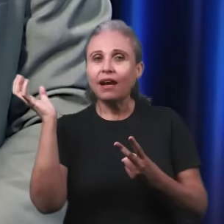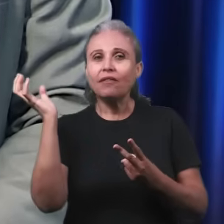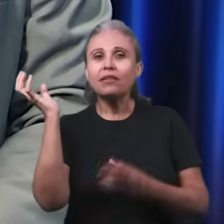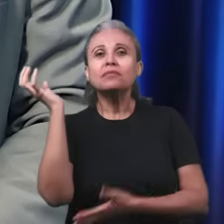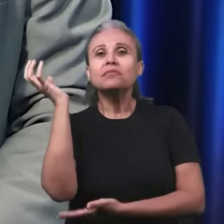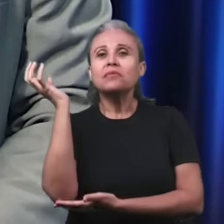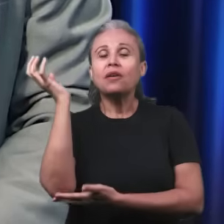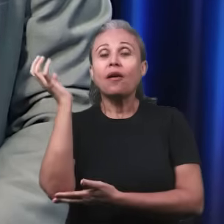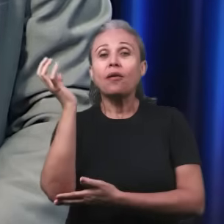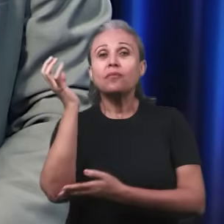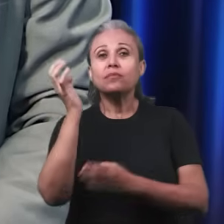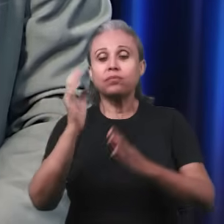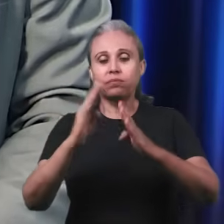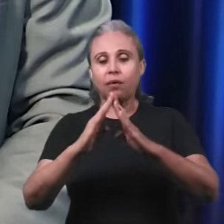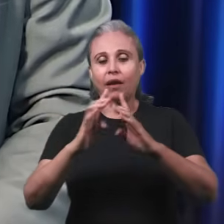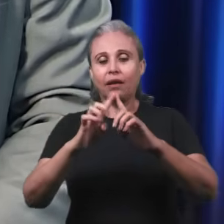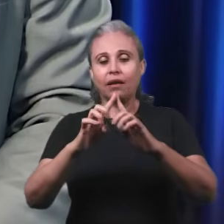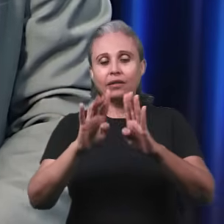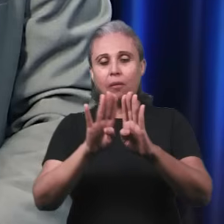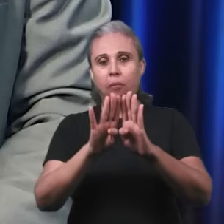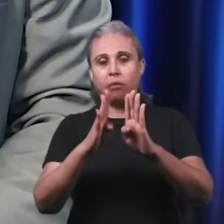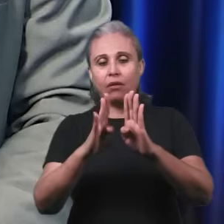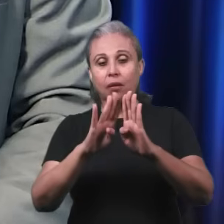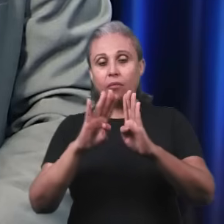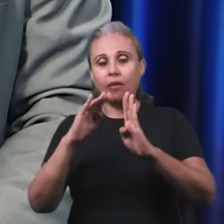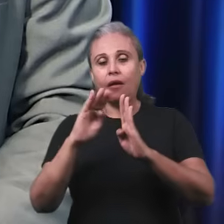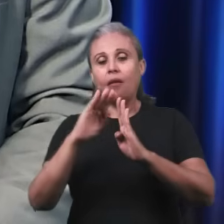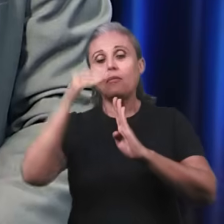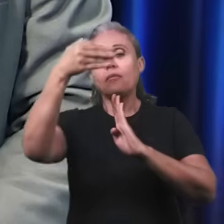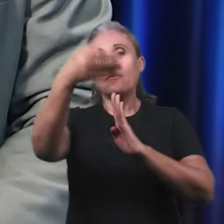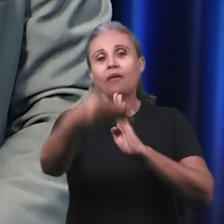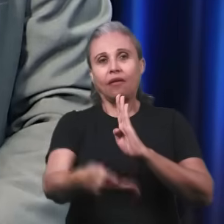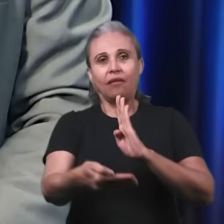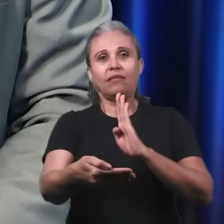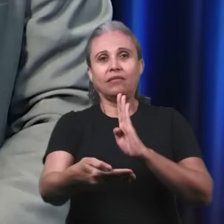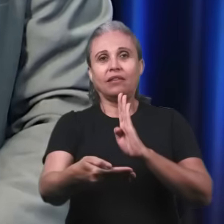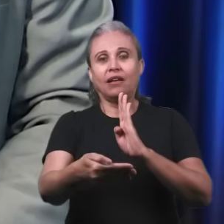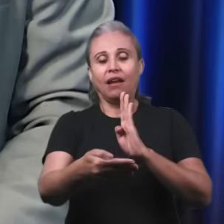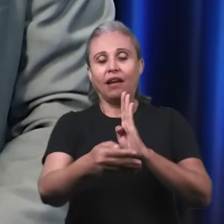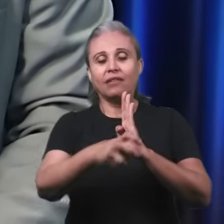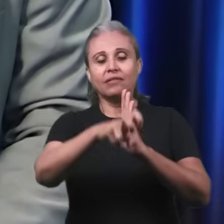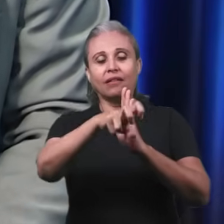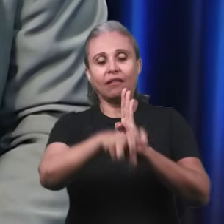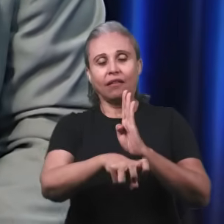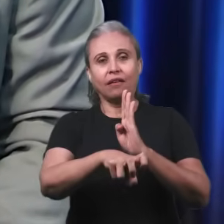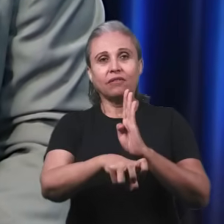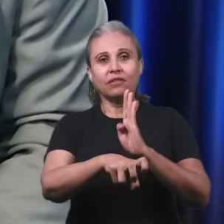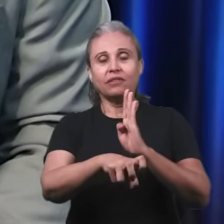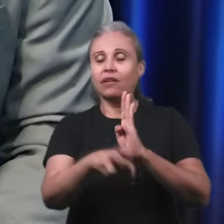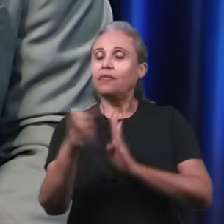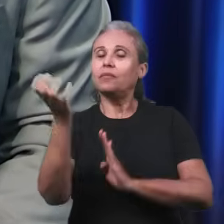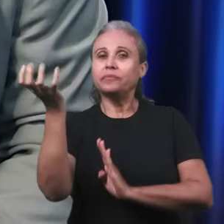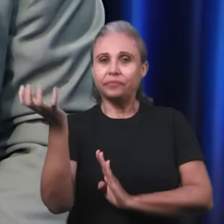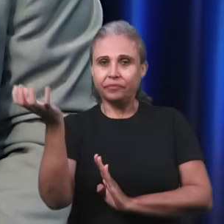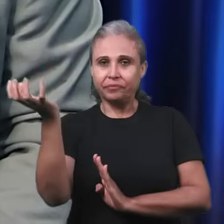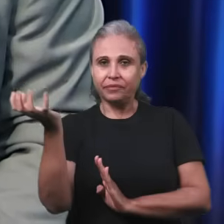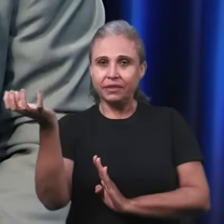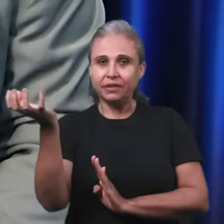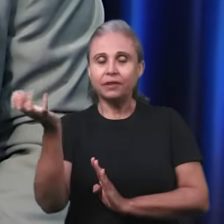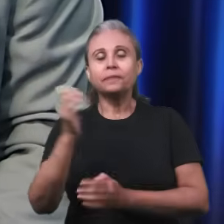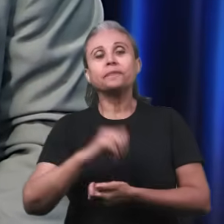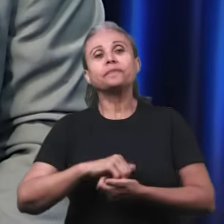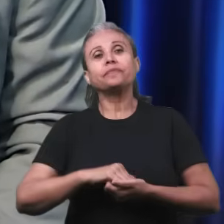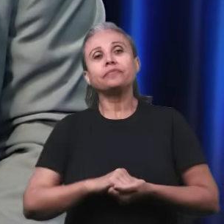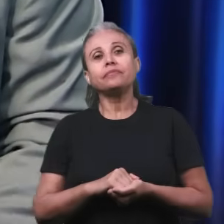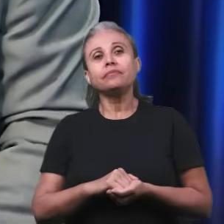do lado de fora do templo, à porta do templo. As pessoas o colocavam ali para que ele pedisse esmola.